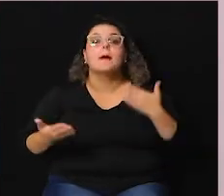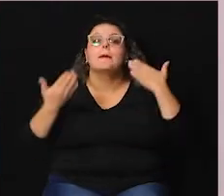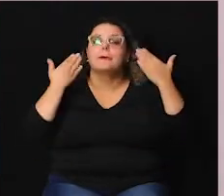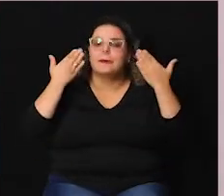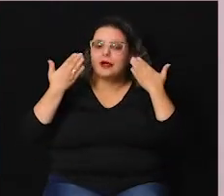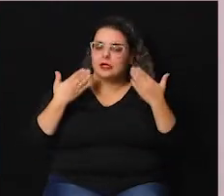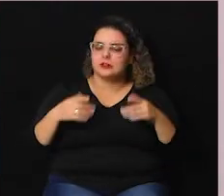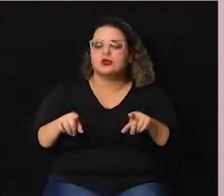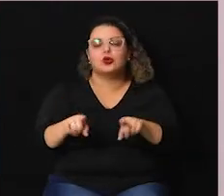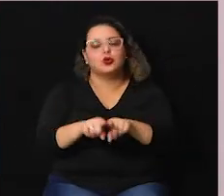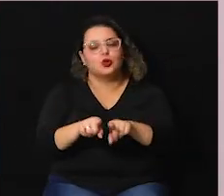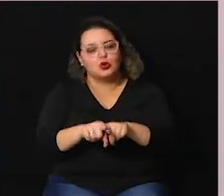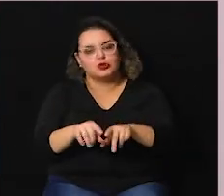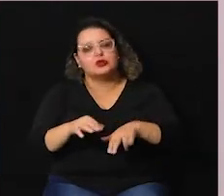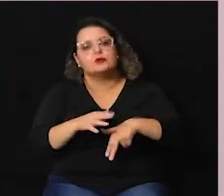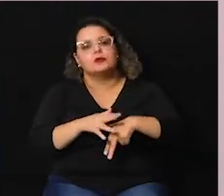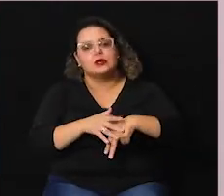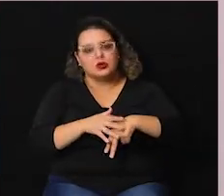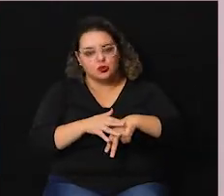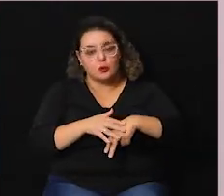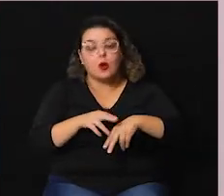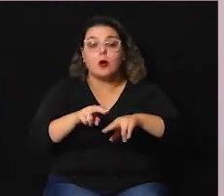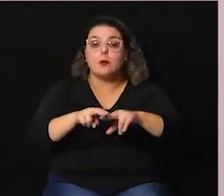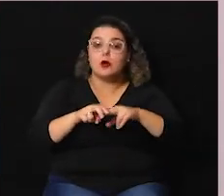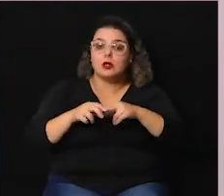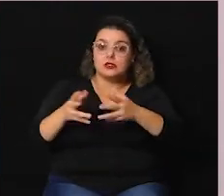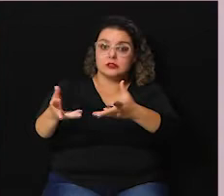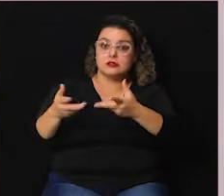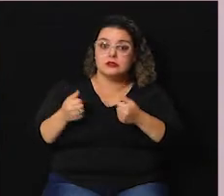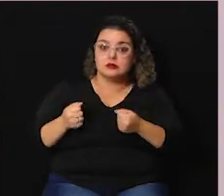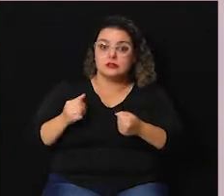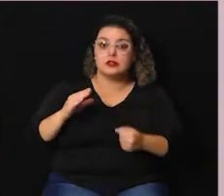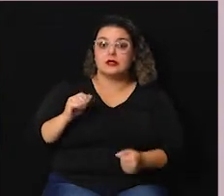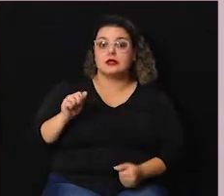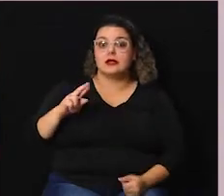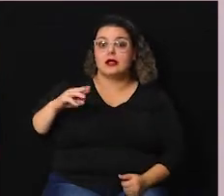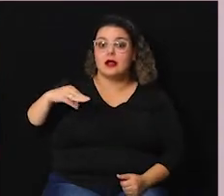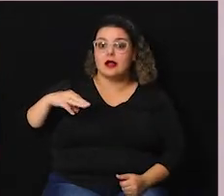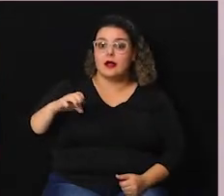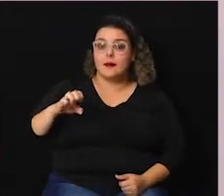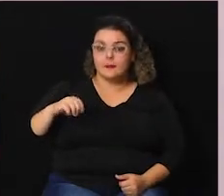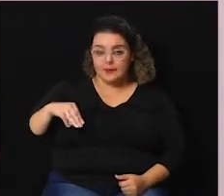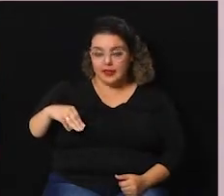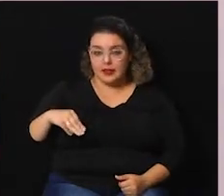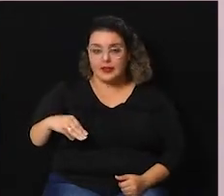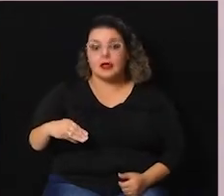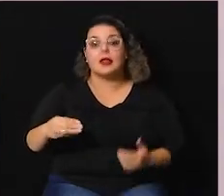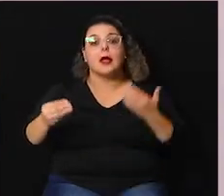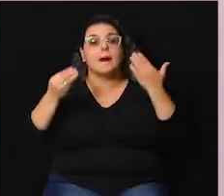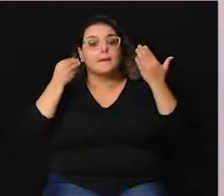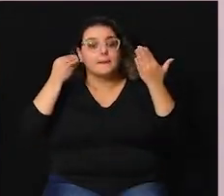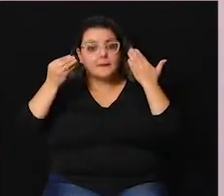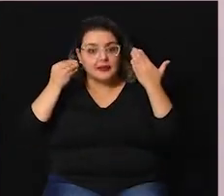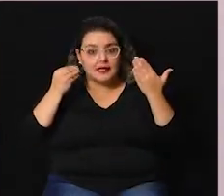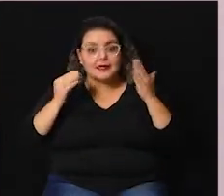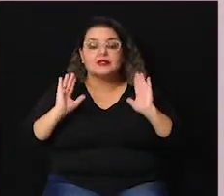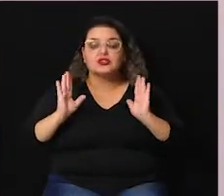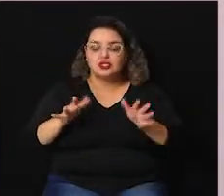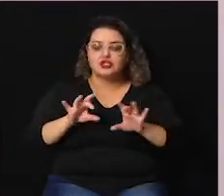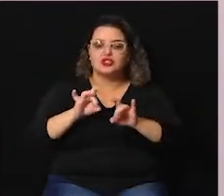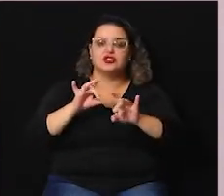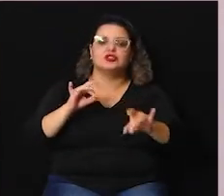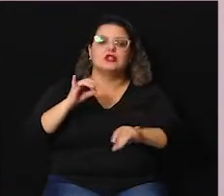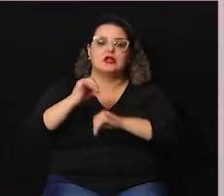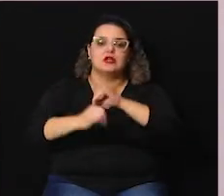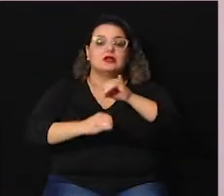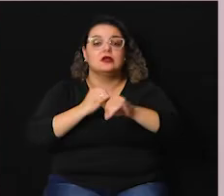parte psicológica do paciente. Por isso, a gente convidou a Carmen Silva Ribeiro, ela que é psiquiatra, já está aqui na tela